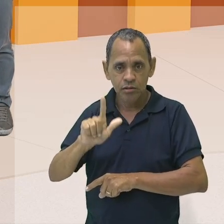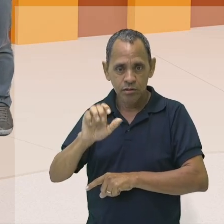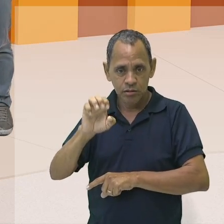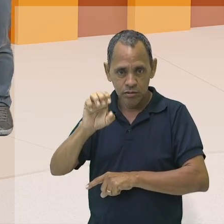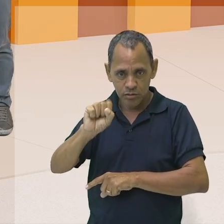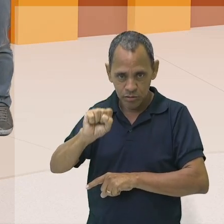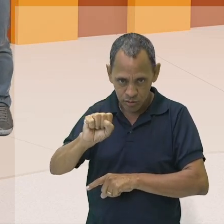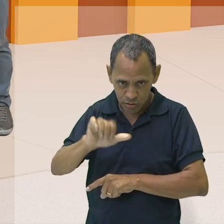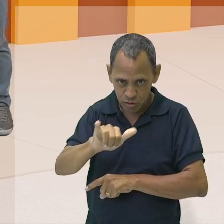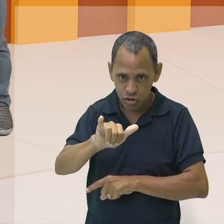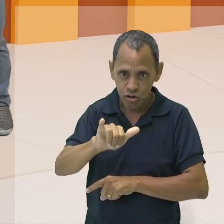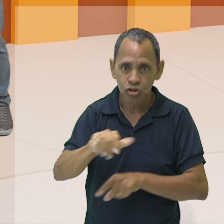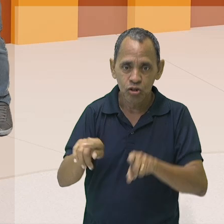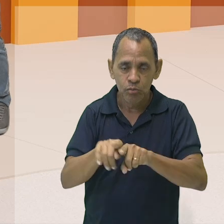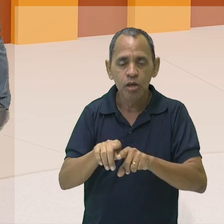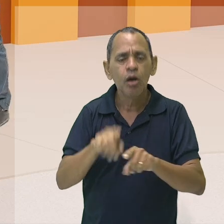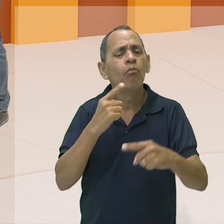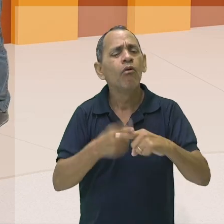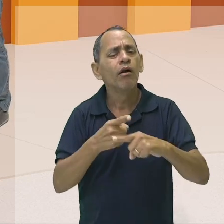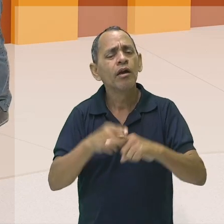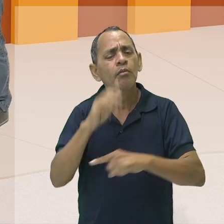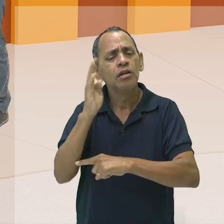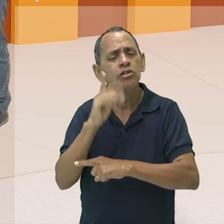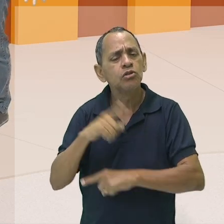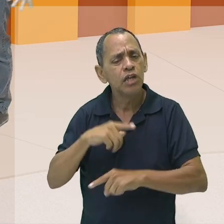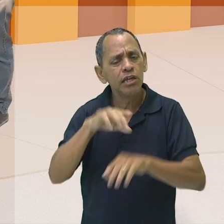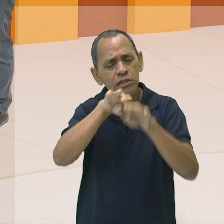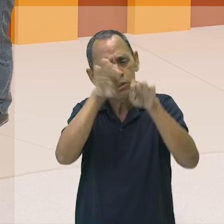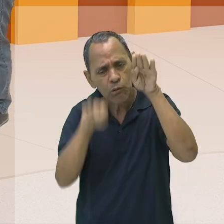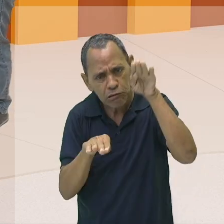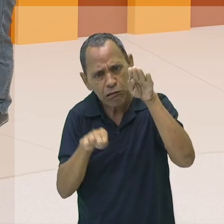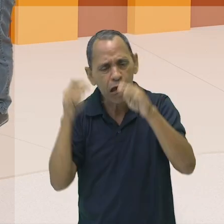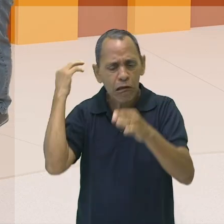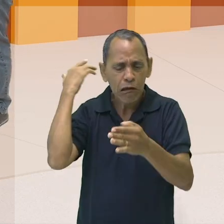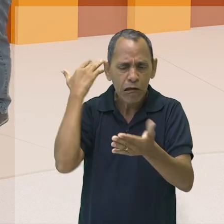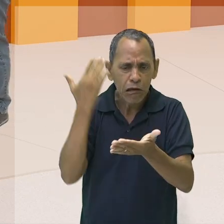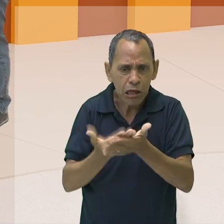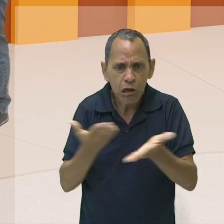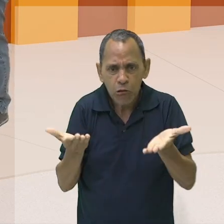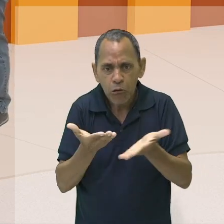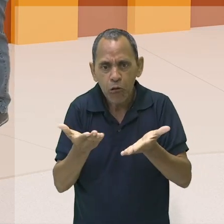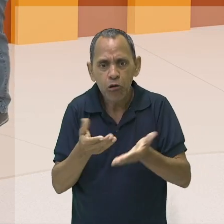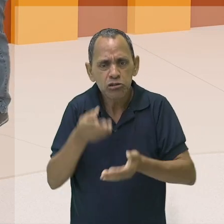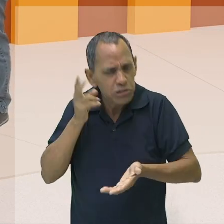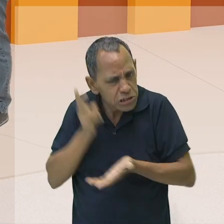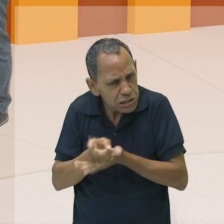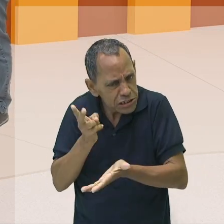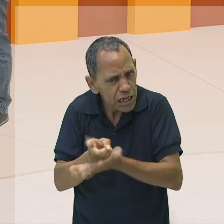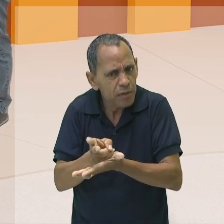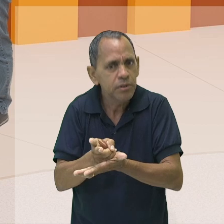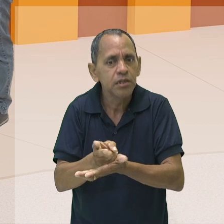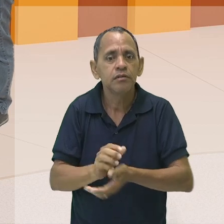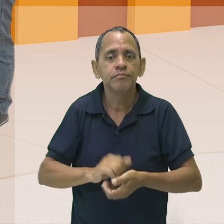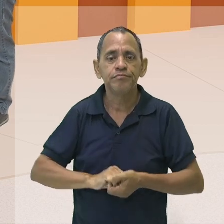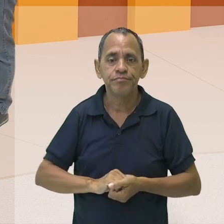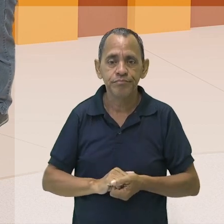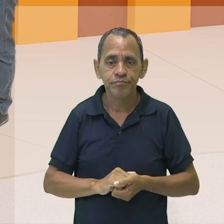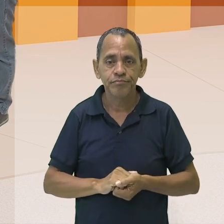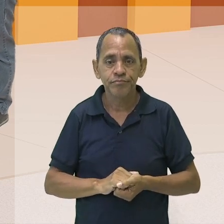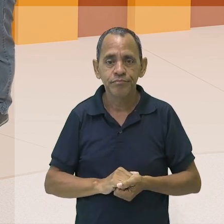o Brasil tem essa desigualdade toda até hoje. Foi sempre assim? Por que a desigualdade foi sempre assim, professora?